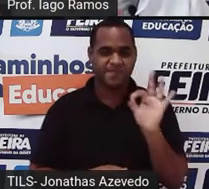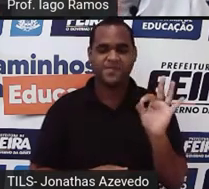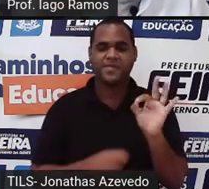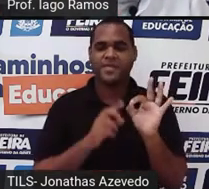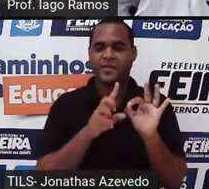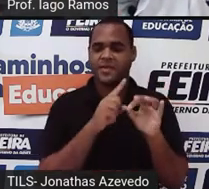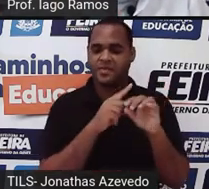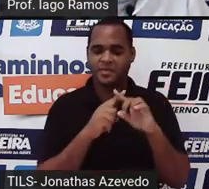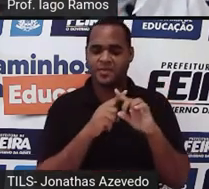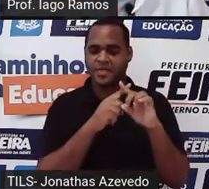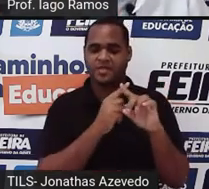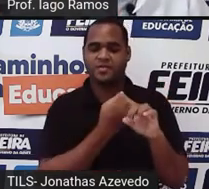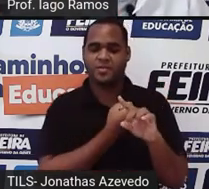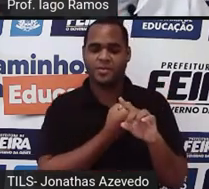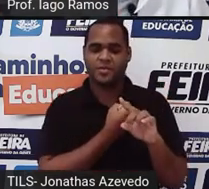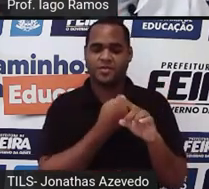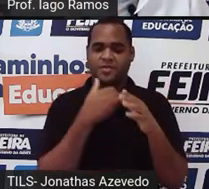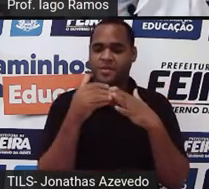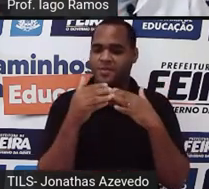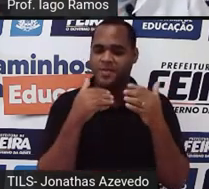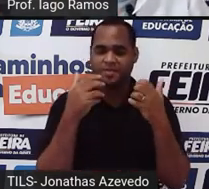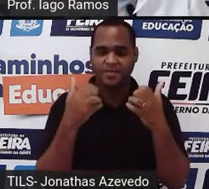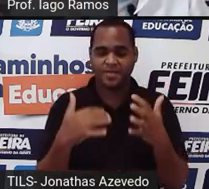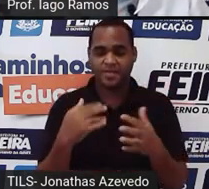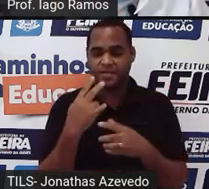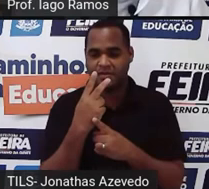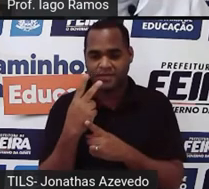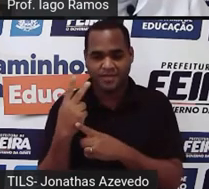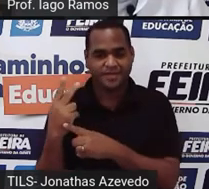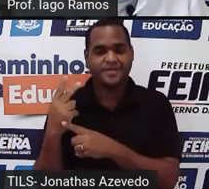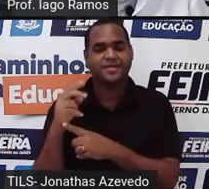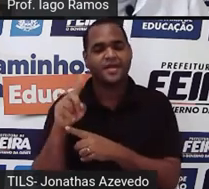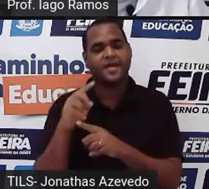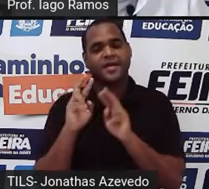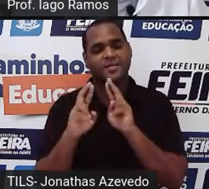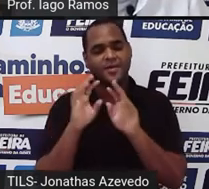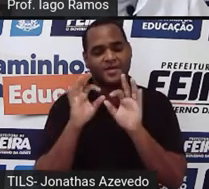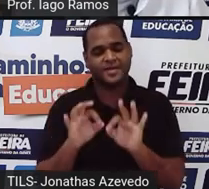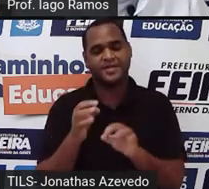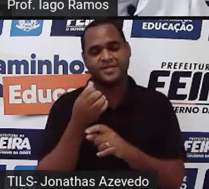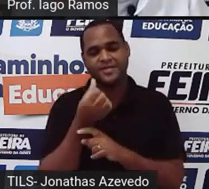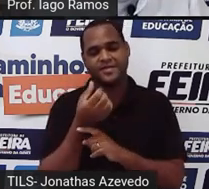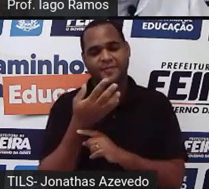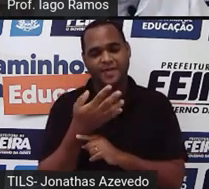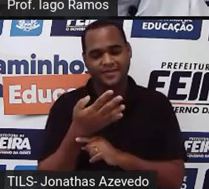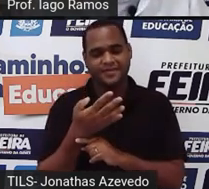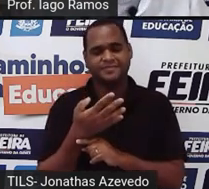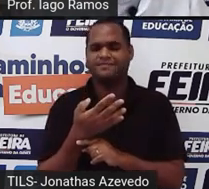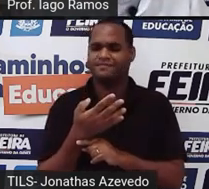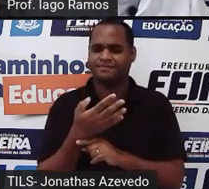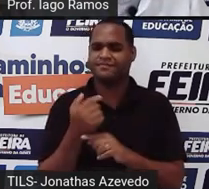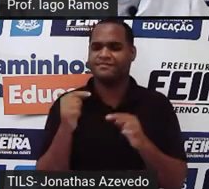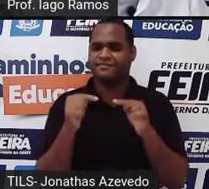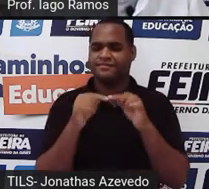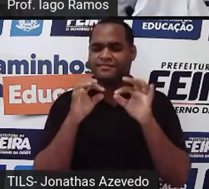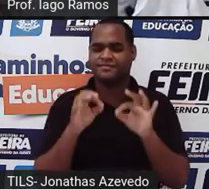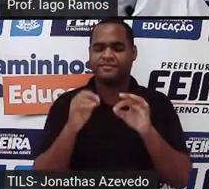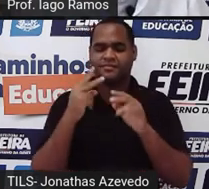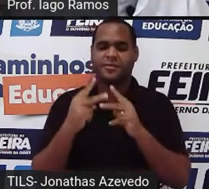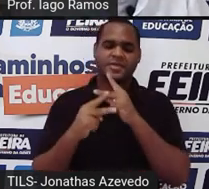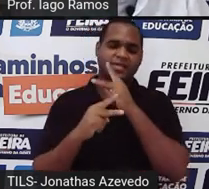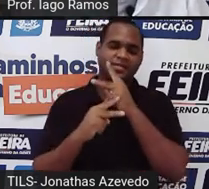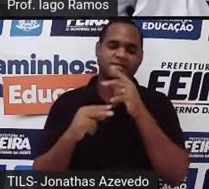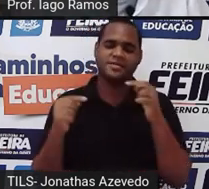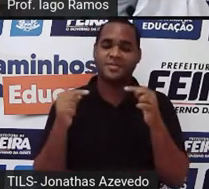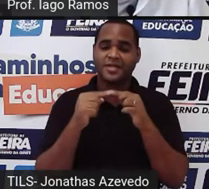todos esses números 2, né, vai dar um resultado de 64. Por isso que uma potência de uma potência é